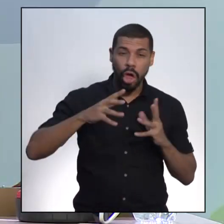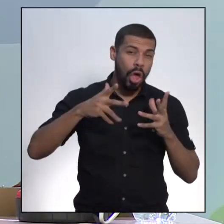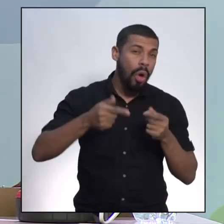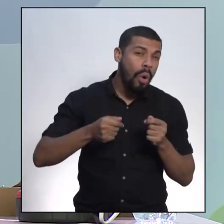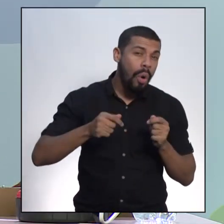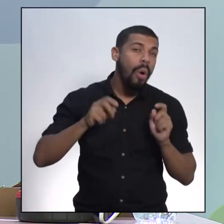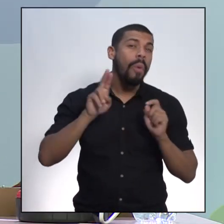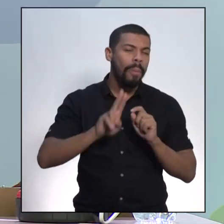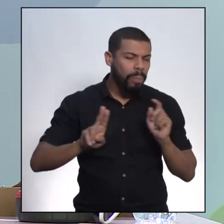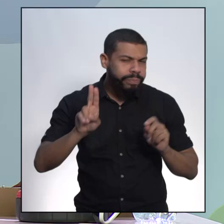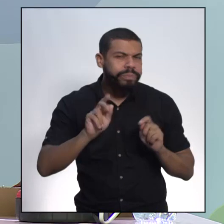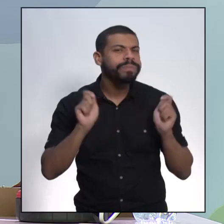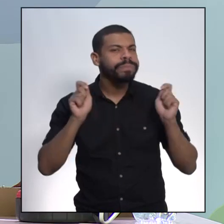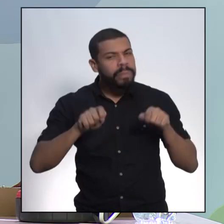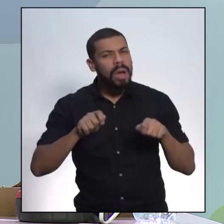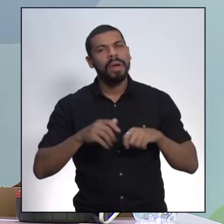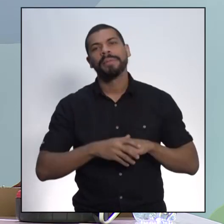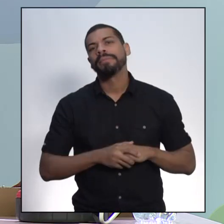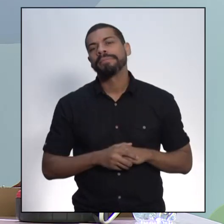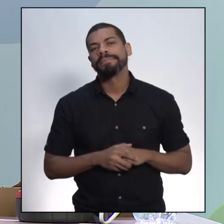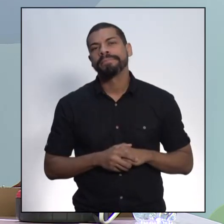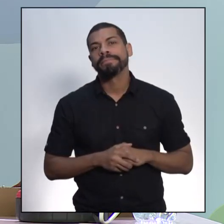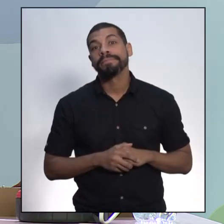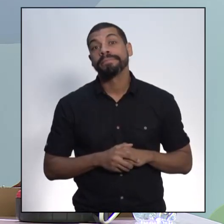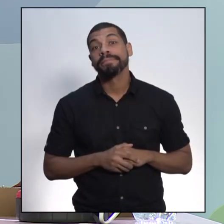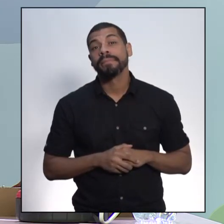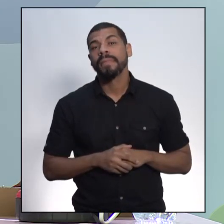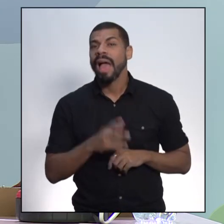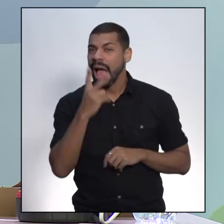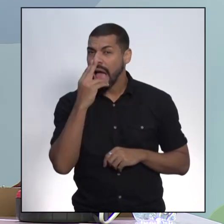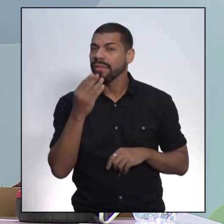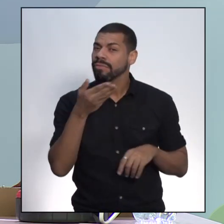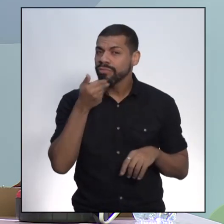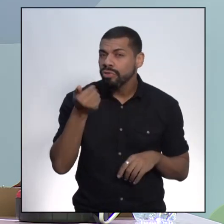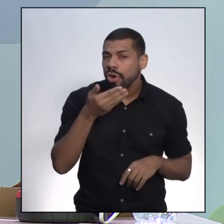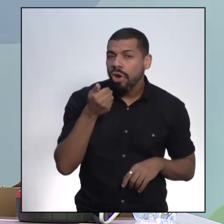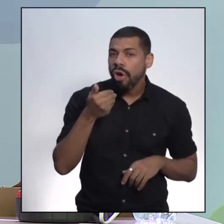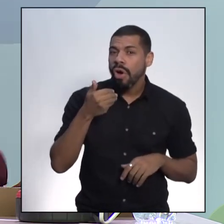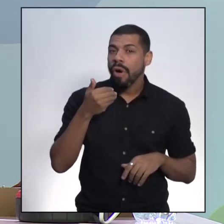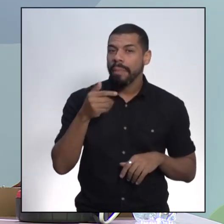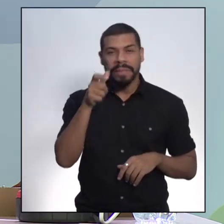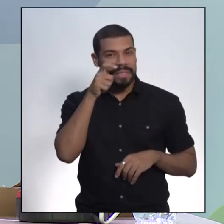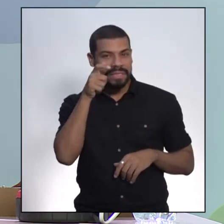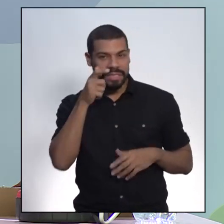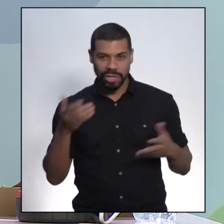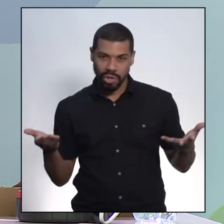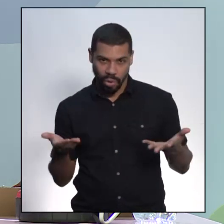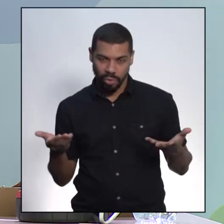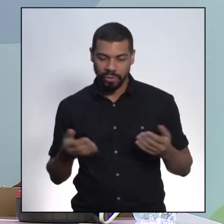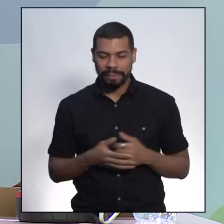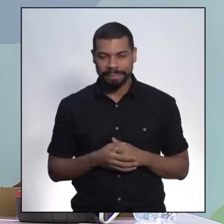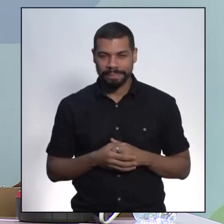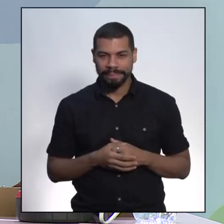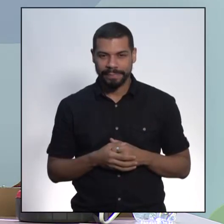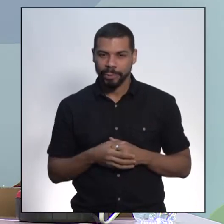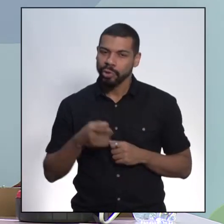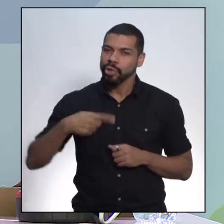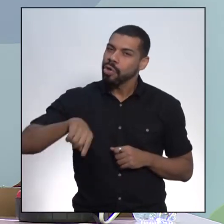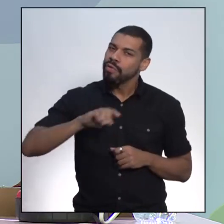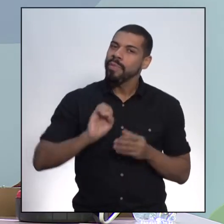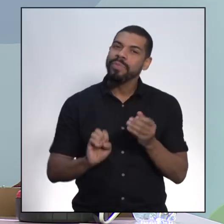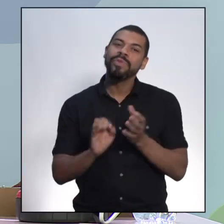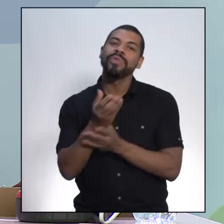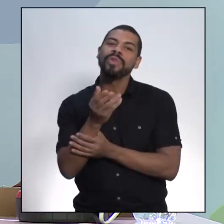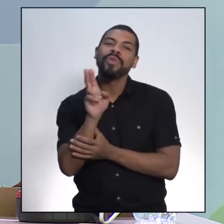pode utilizar, sim, né, de uma forma que seja mais produtiva e mais interessante. No nosso caso aqui, nós vamos